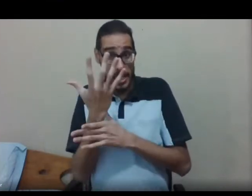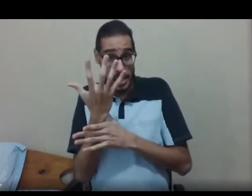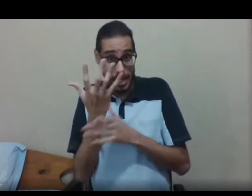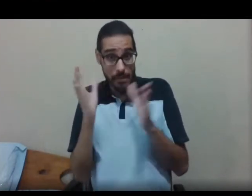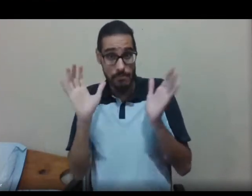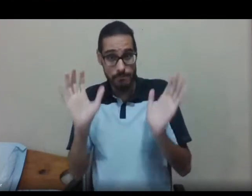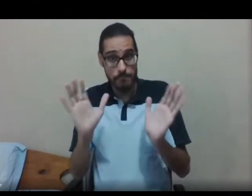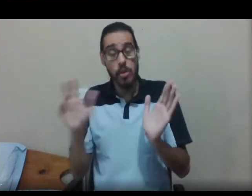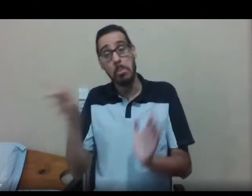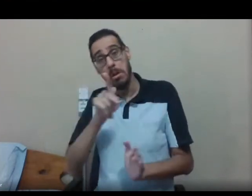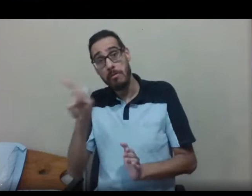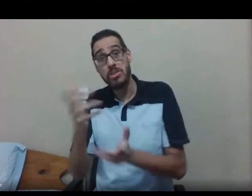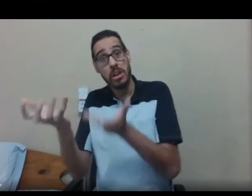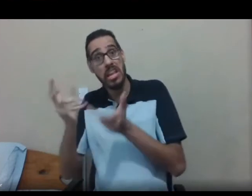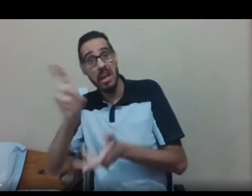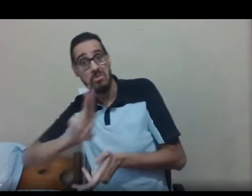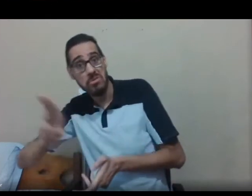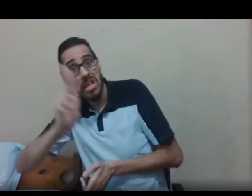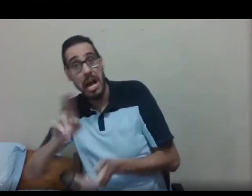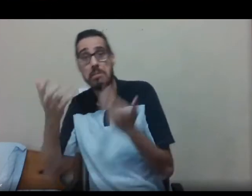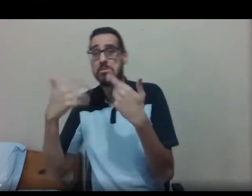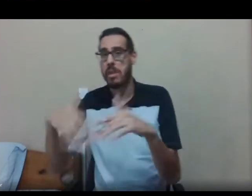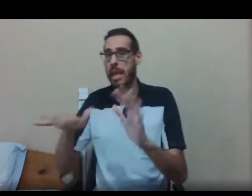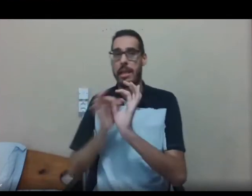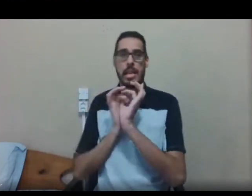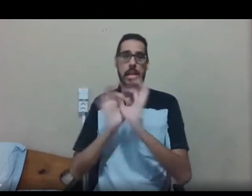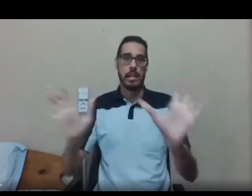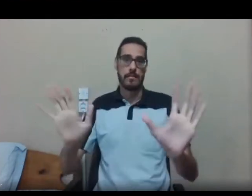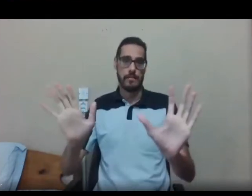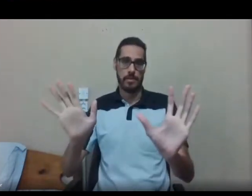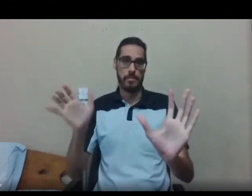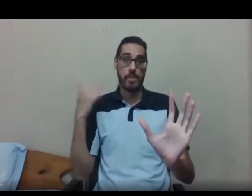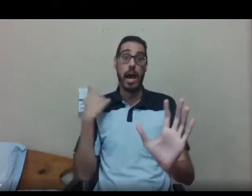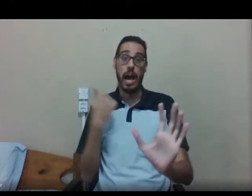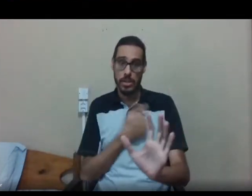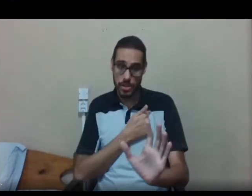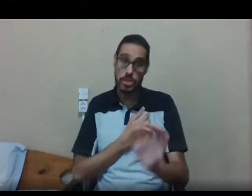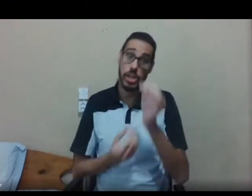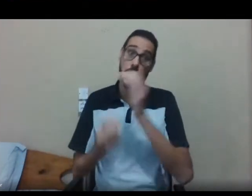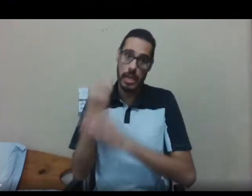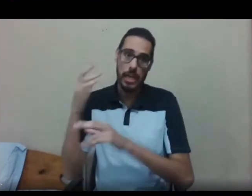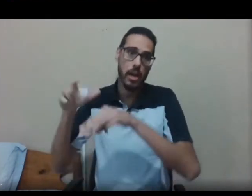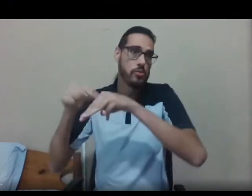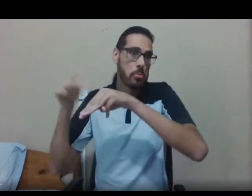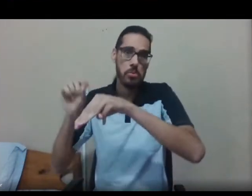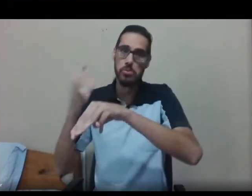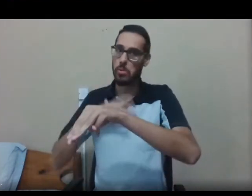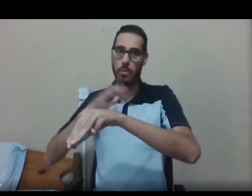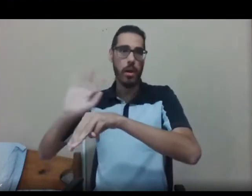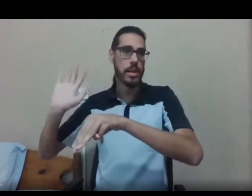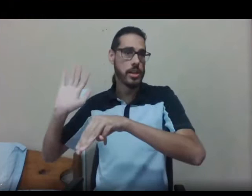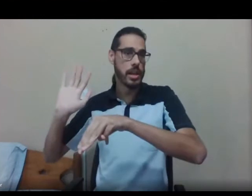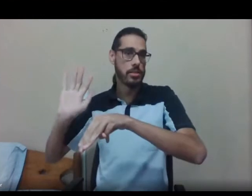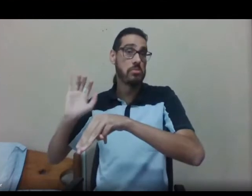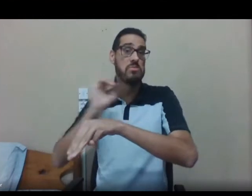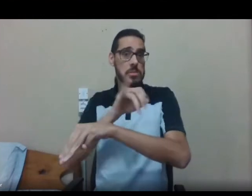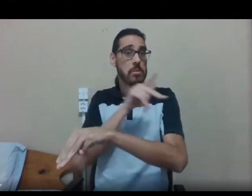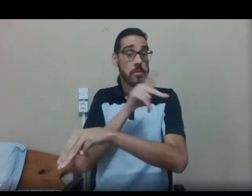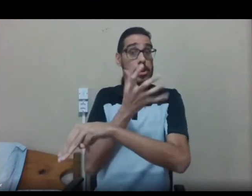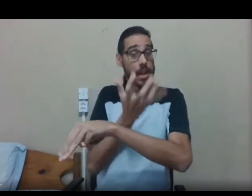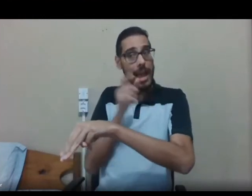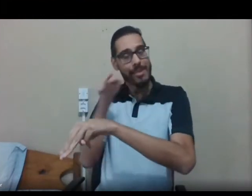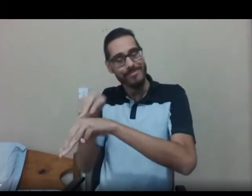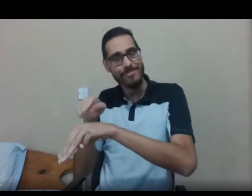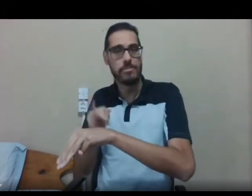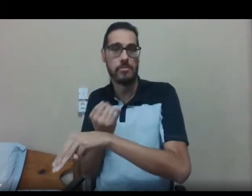Angélica, obrigada pelo esclarecimento, porque nós tivemos uma reunião com os chefes de